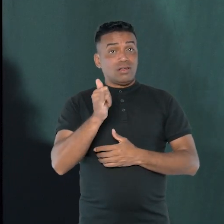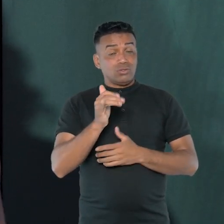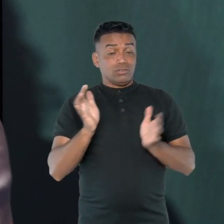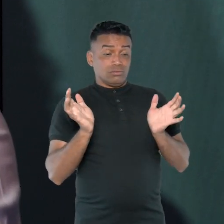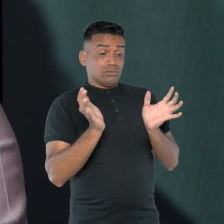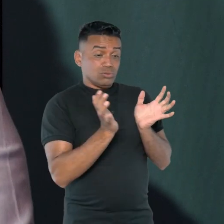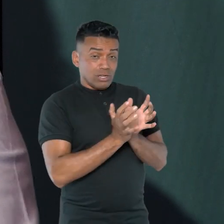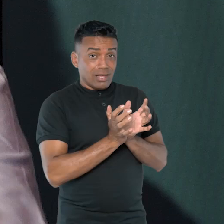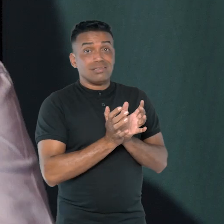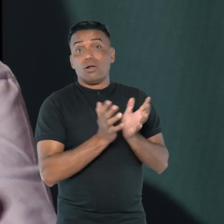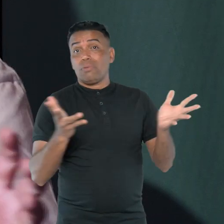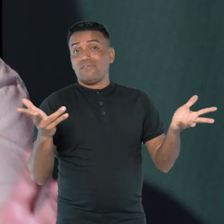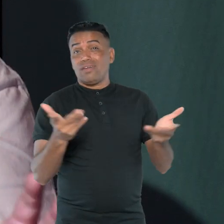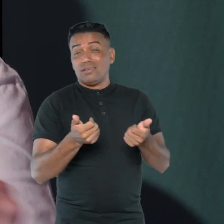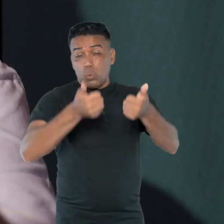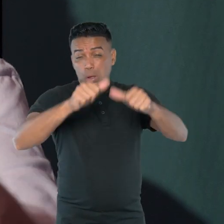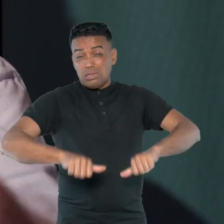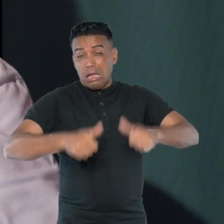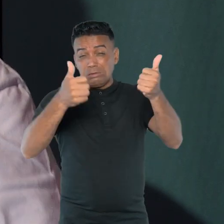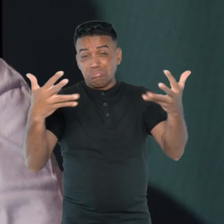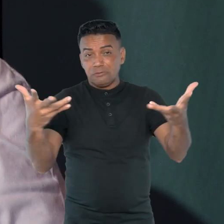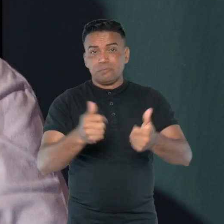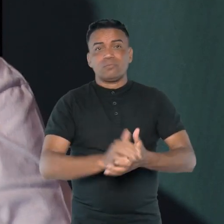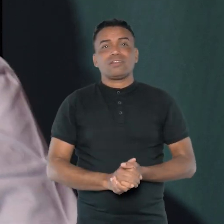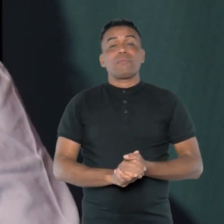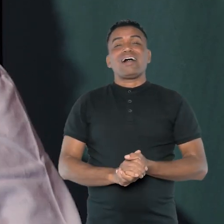geração sensacional de altíssima qualidade. Agora, o